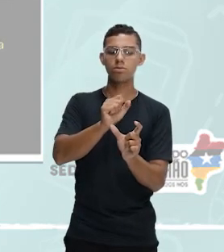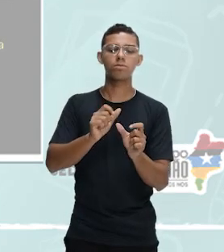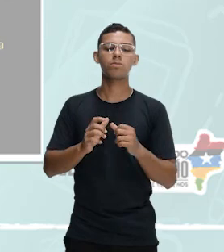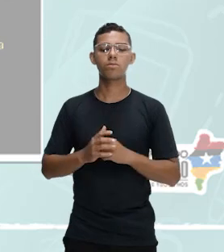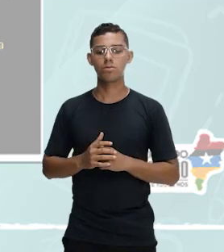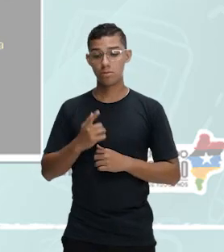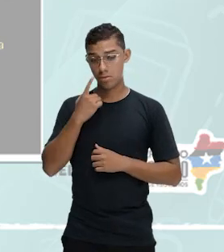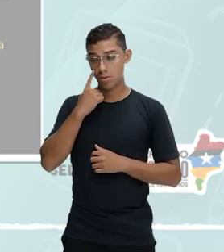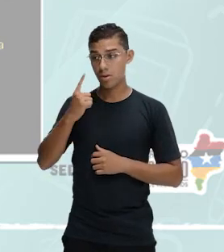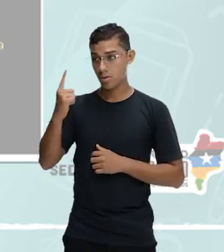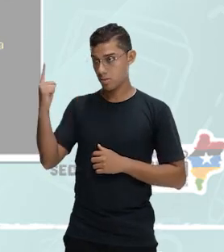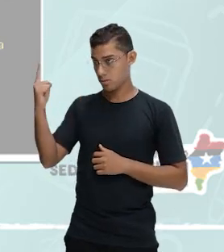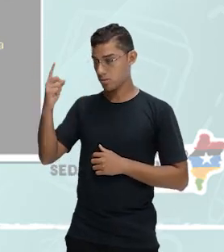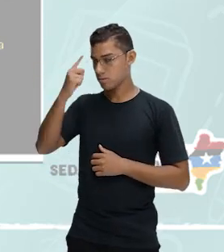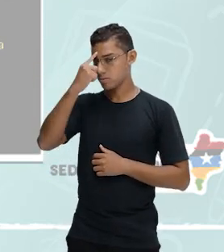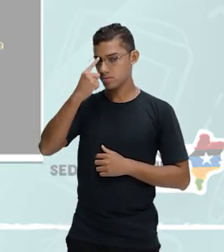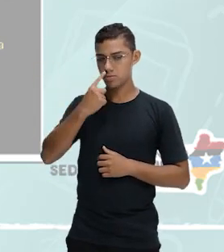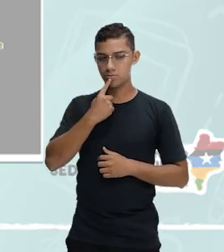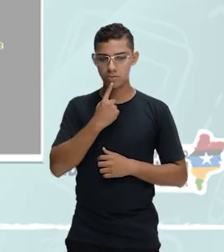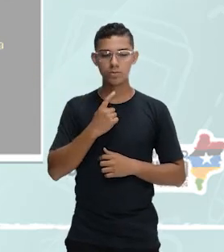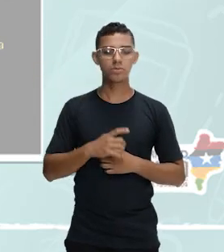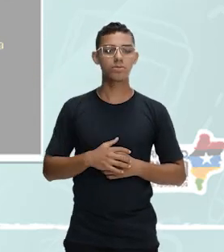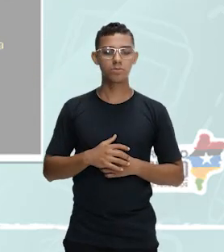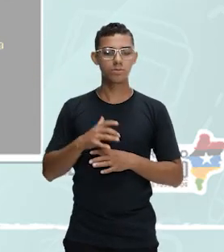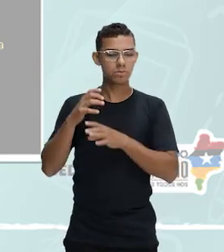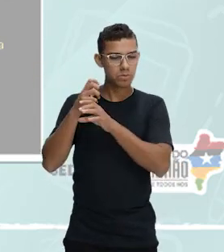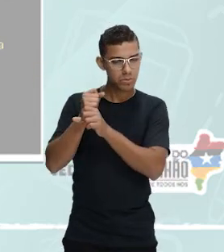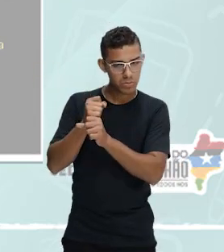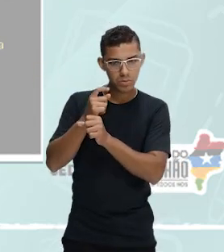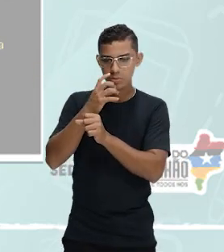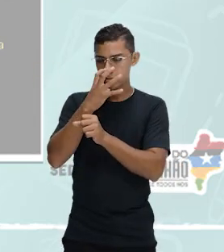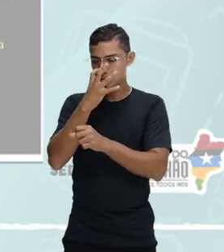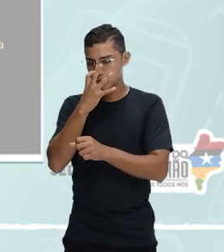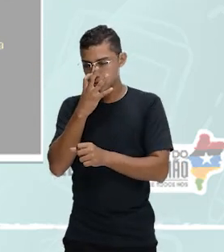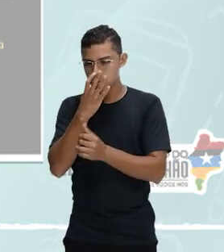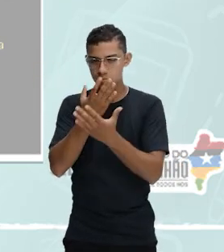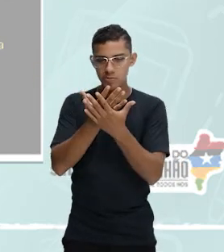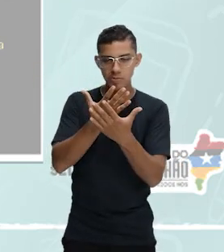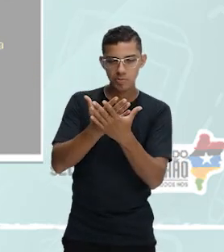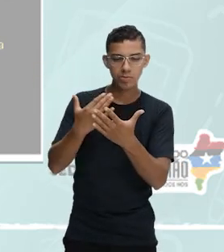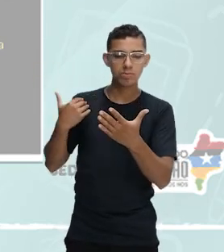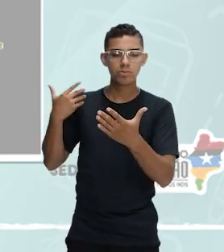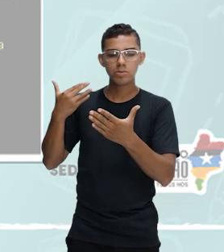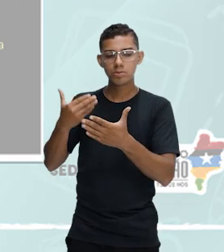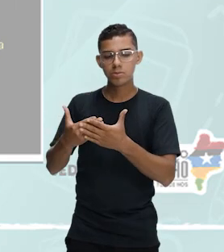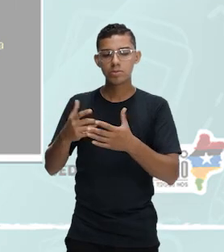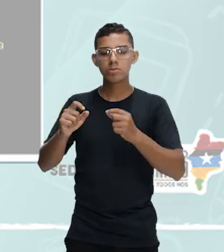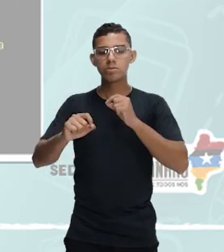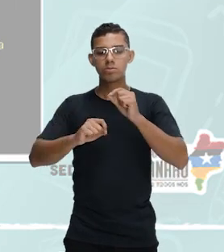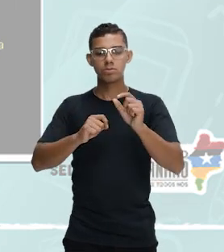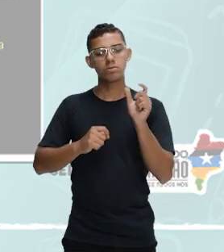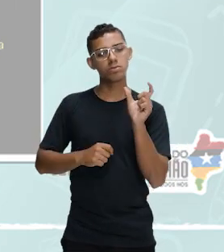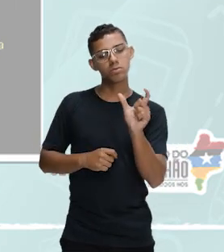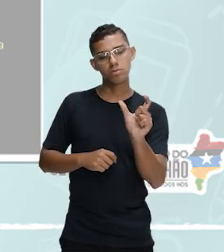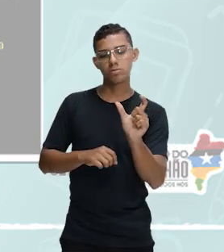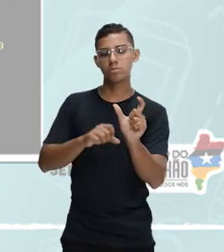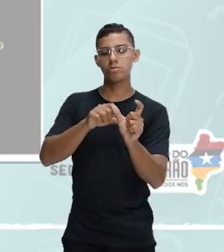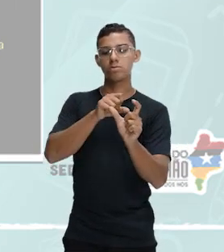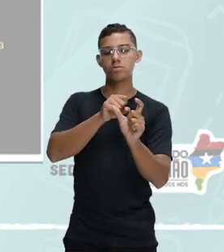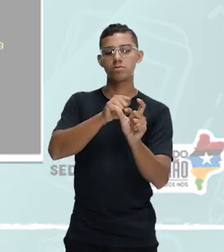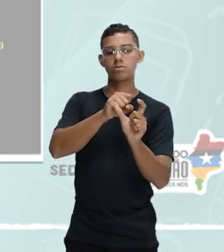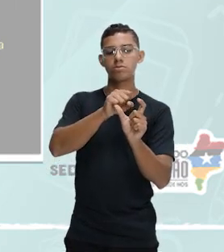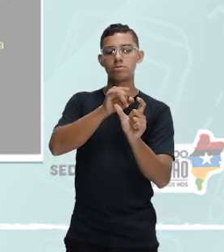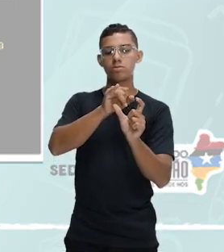Então, com base em observações, Erastótenes sabia que em Siene, né, que em Siena, com a